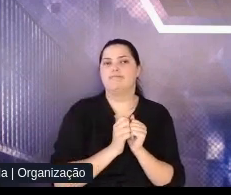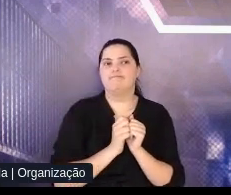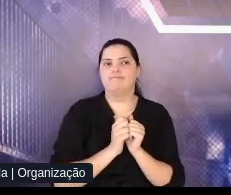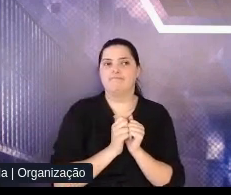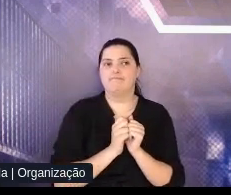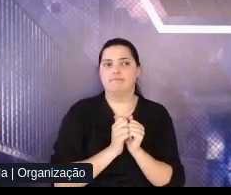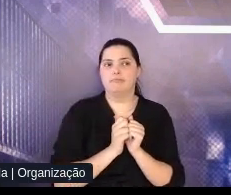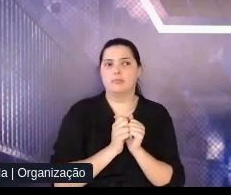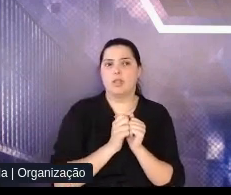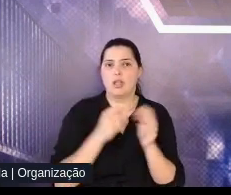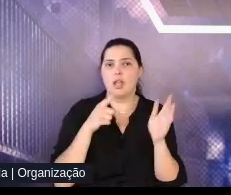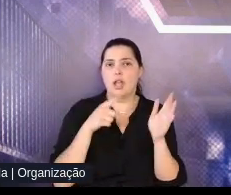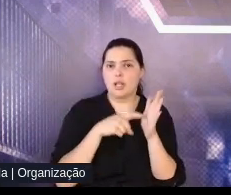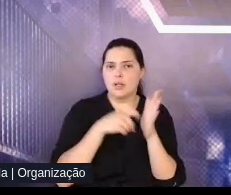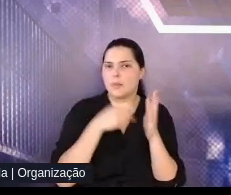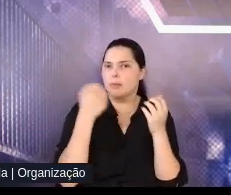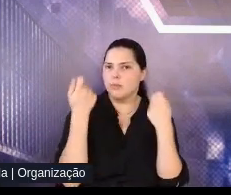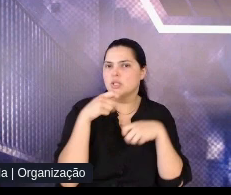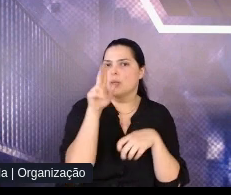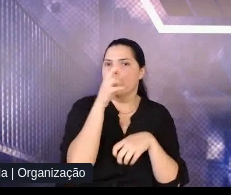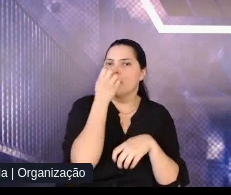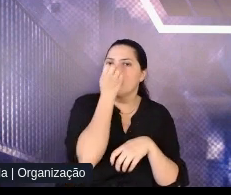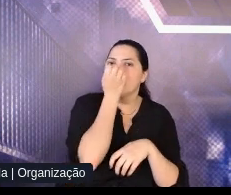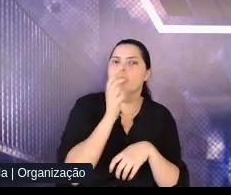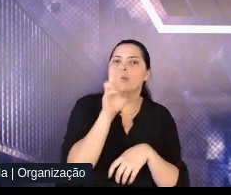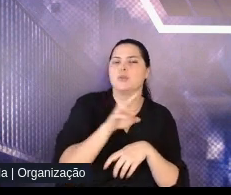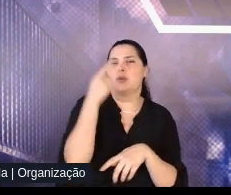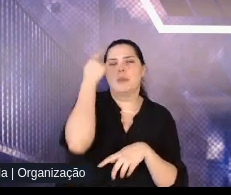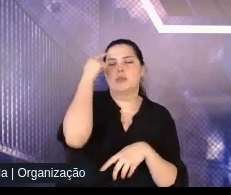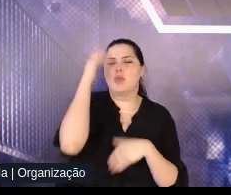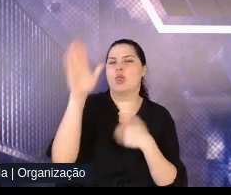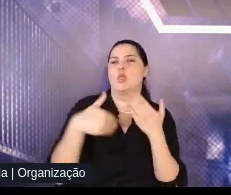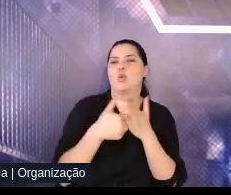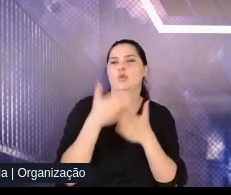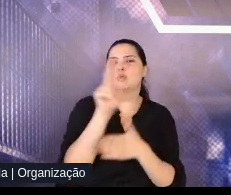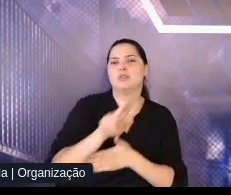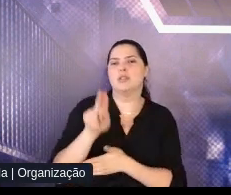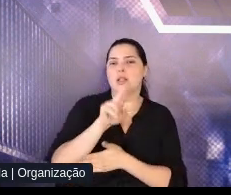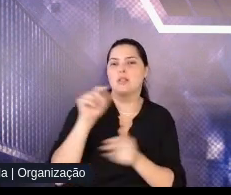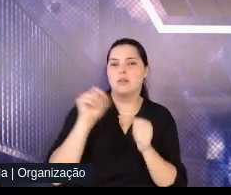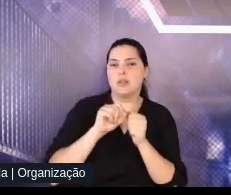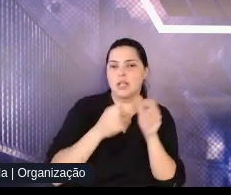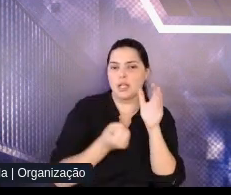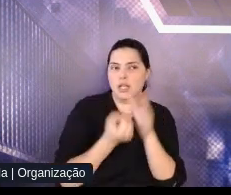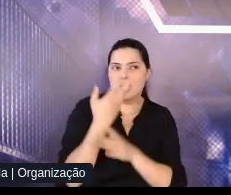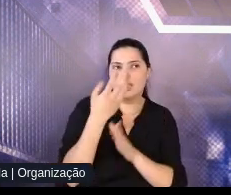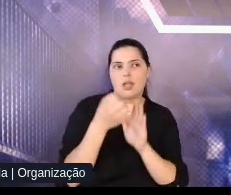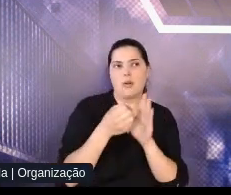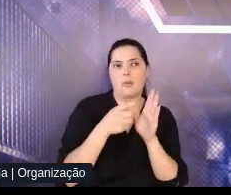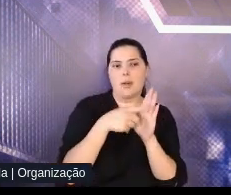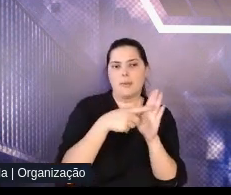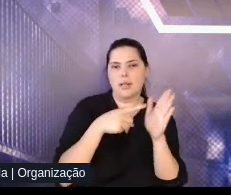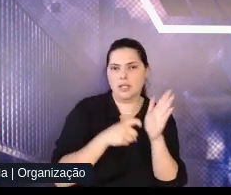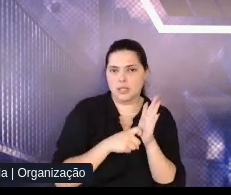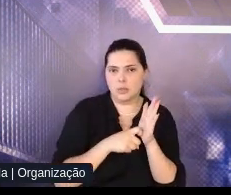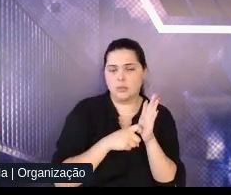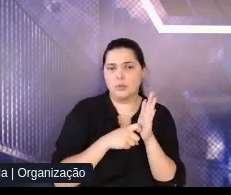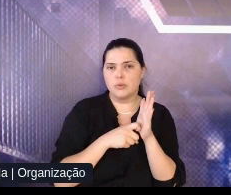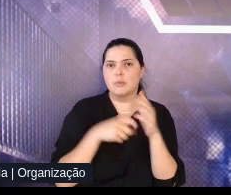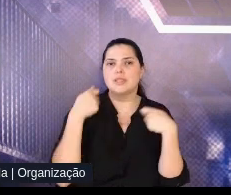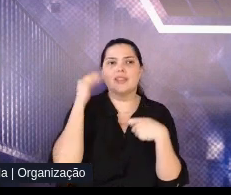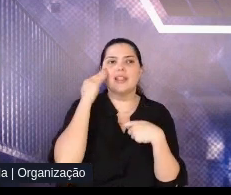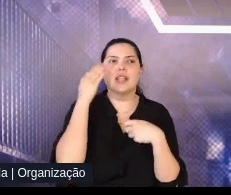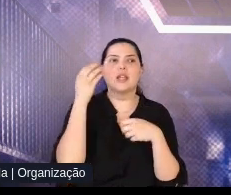a aplicação poderia ser muito boa, mas não pensou em todos, né? Quando a gente faz uma aplicação, a gente tem que levar em conta que a sociedade ela é